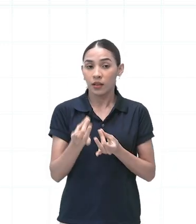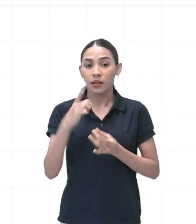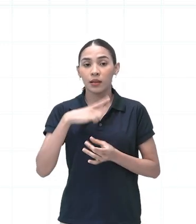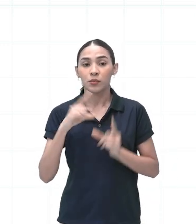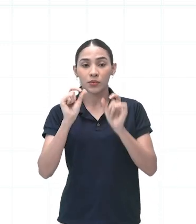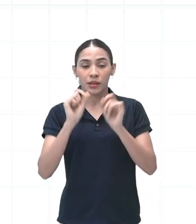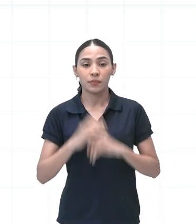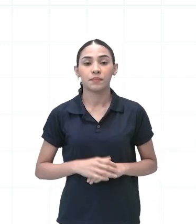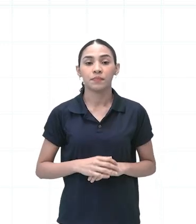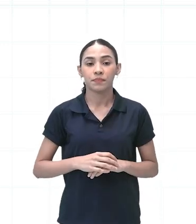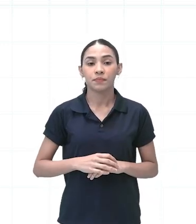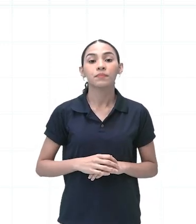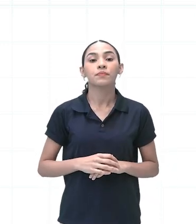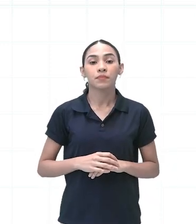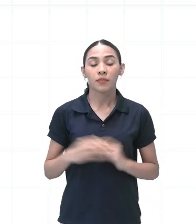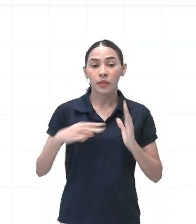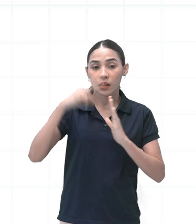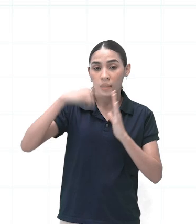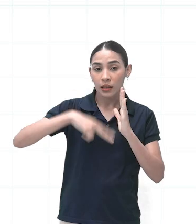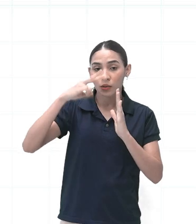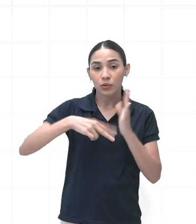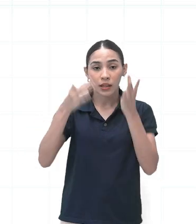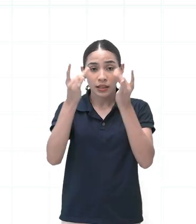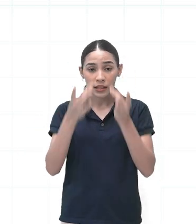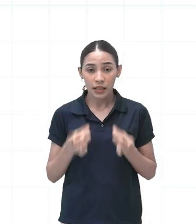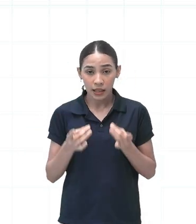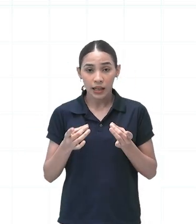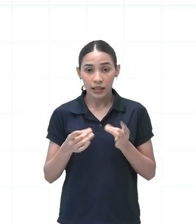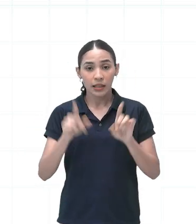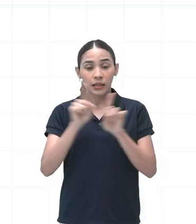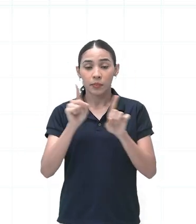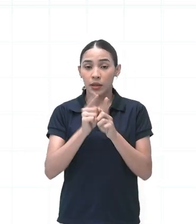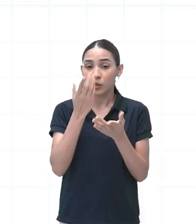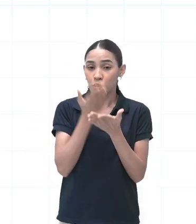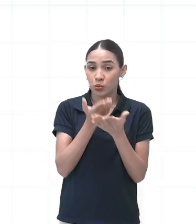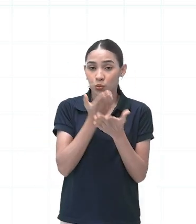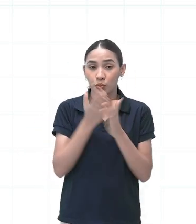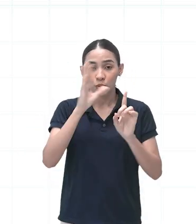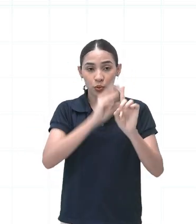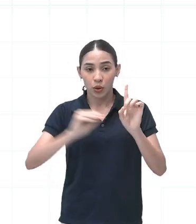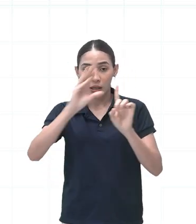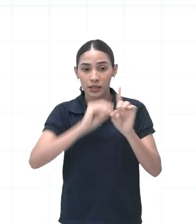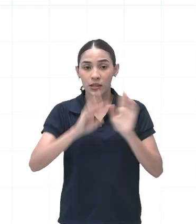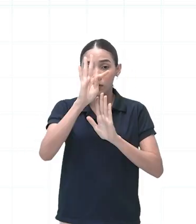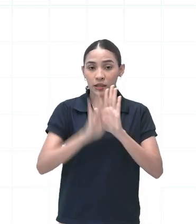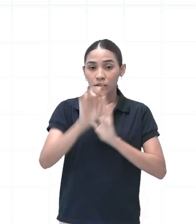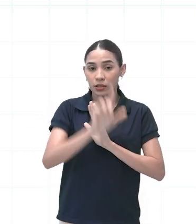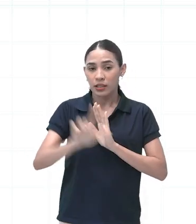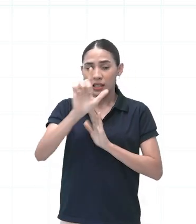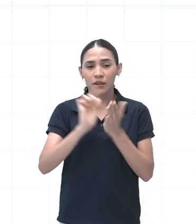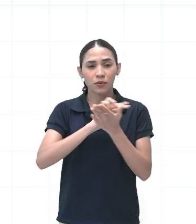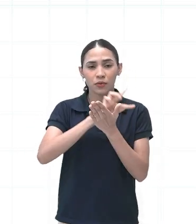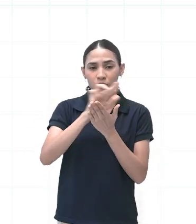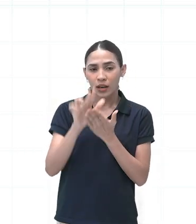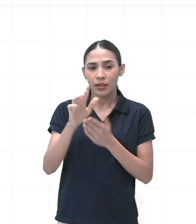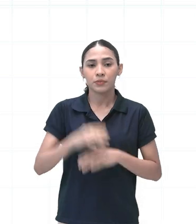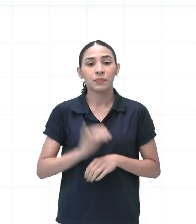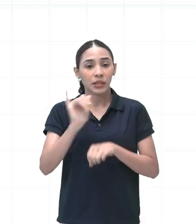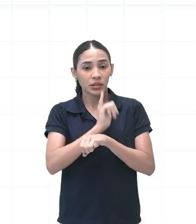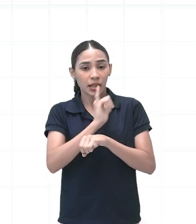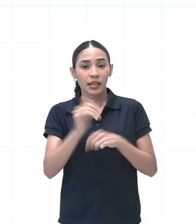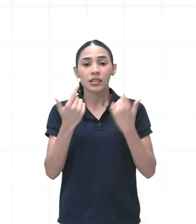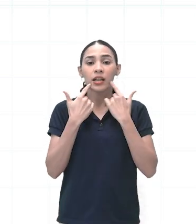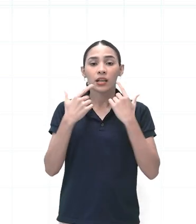este objeto, teremos a leitura expressiva, fluente, estudo e oralização de textos literários diversos,